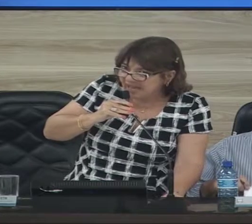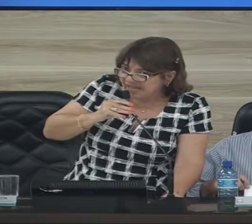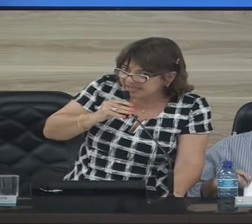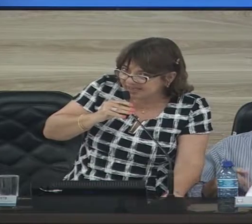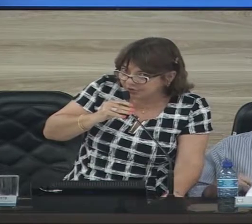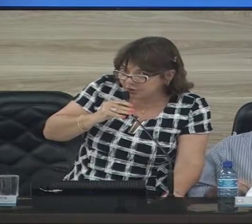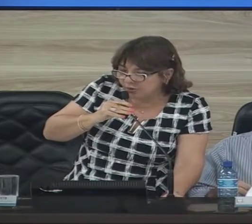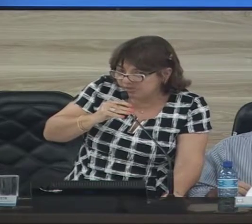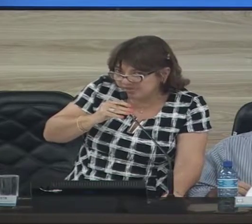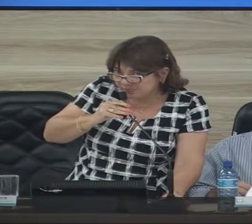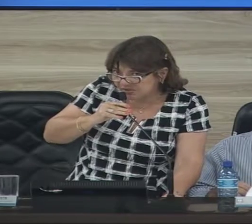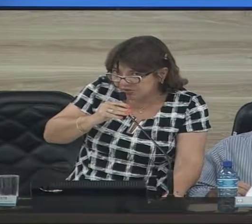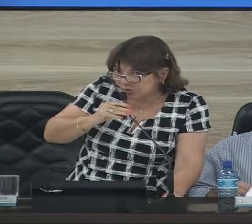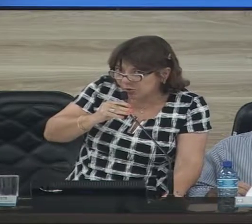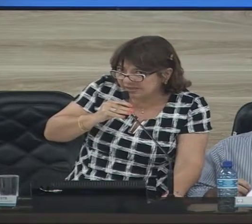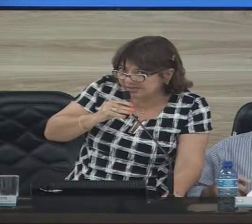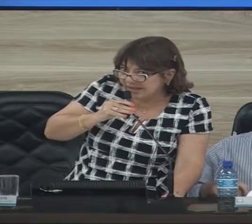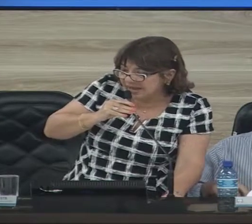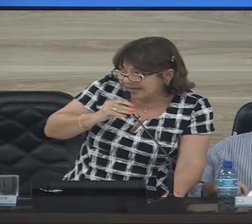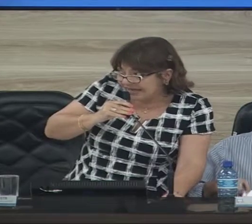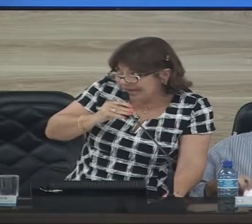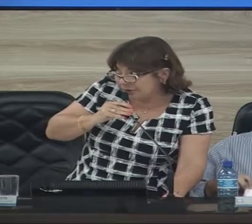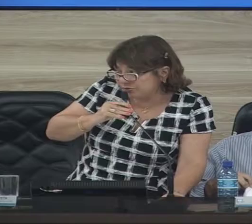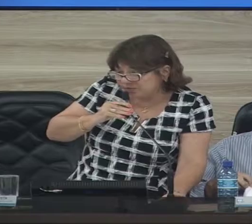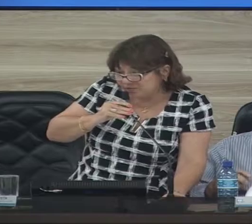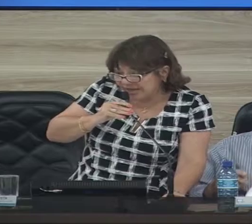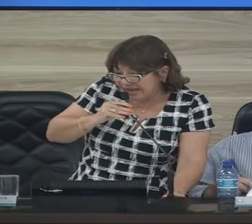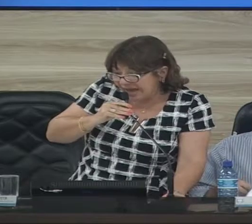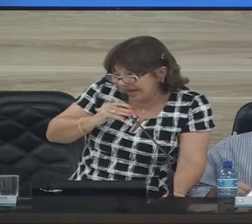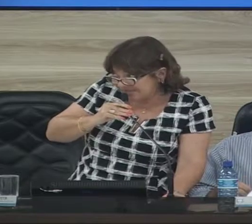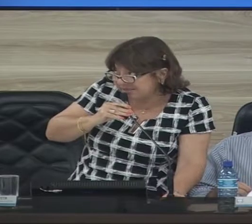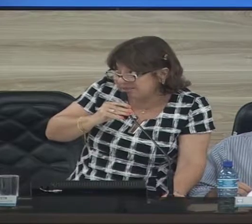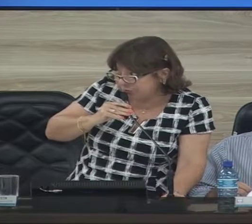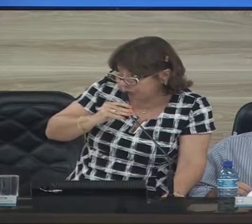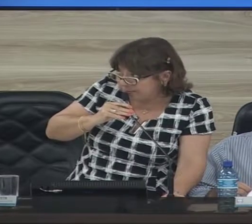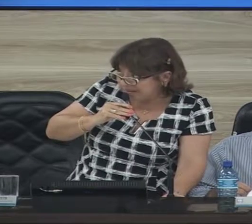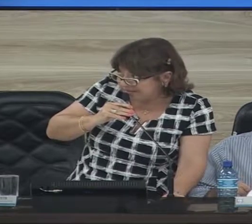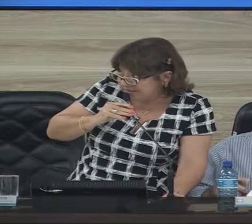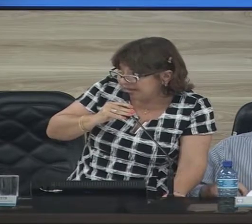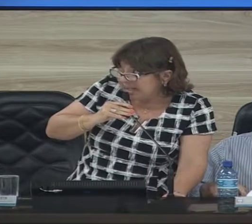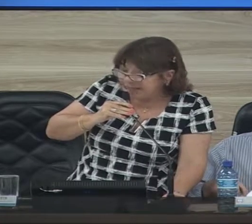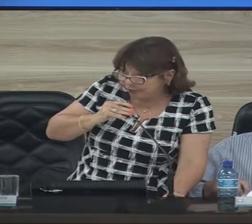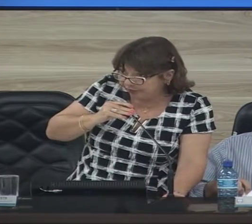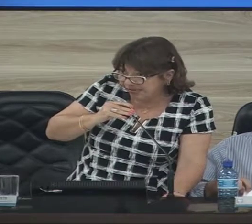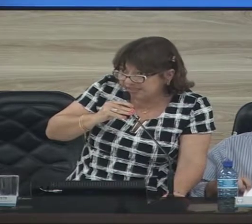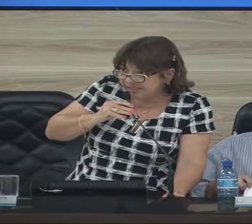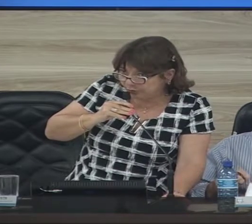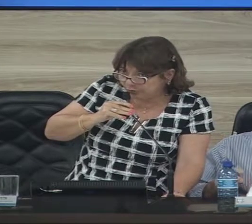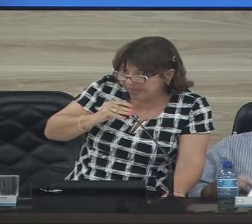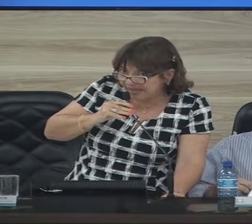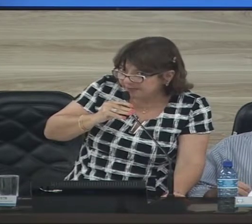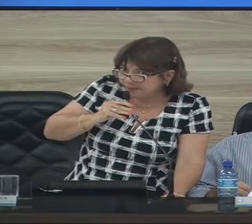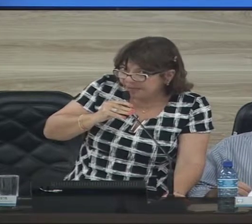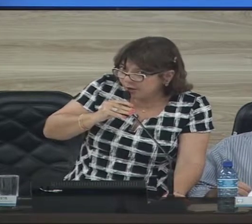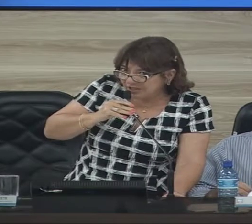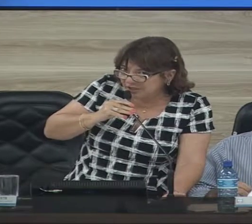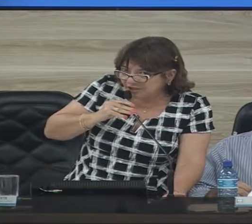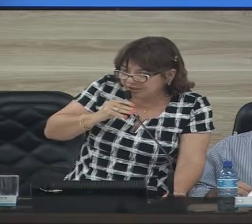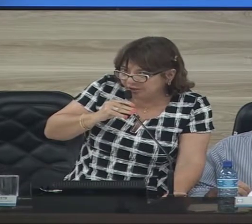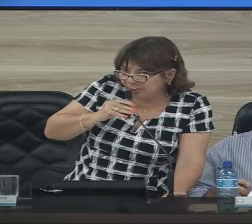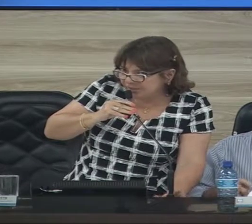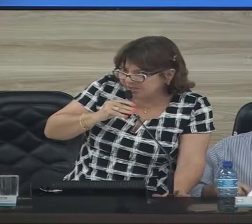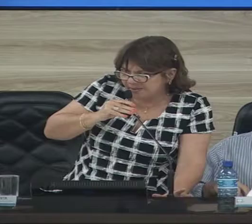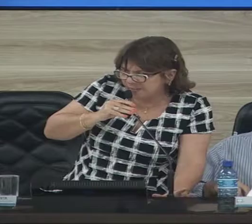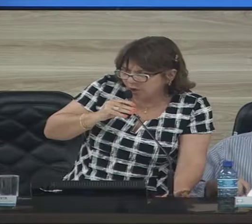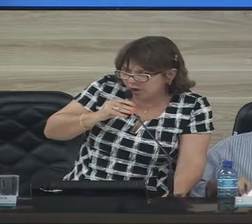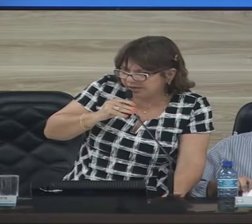respeito às religiões, às pessoas, credos, raças e tudo mais, a infância e tudo mais. Eu acho que a